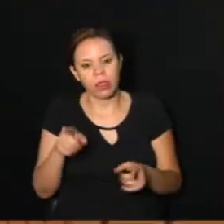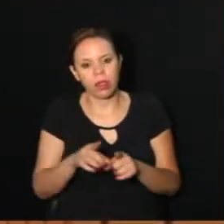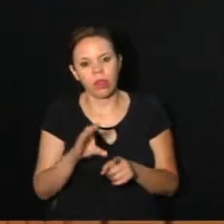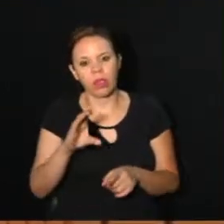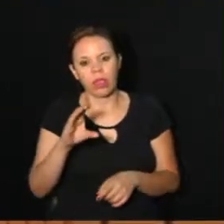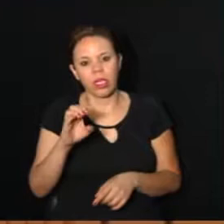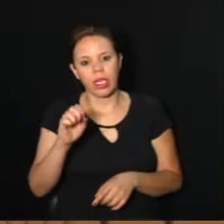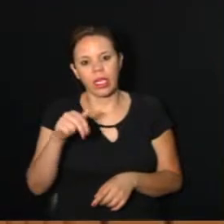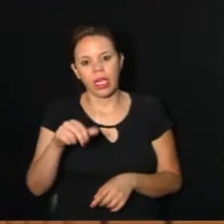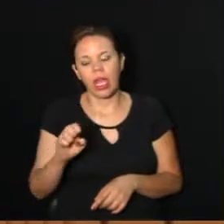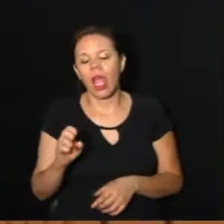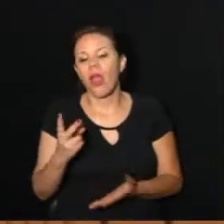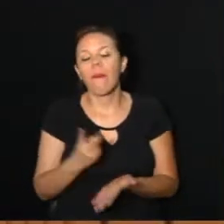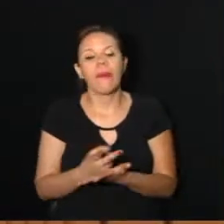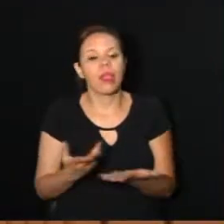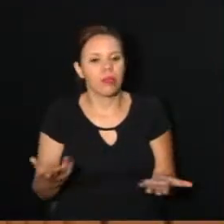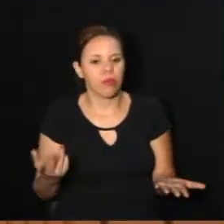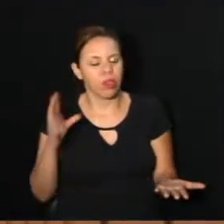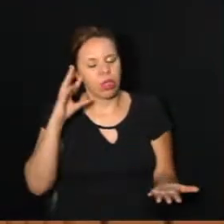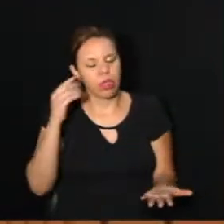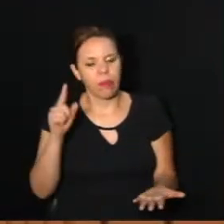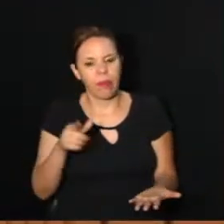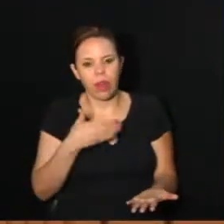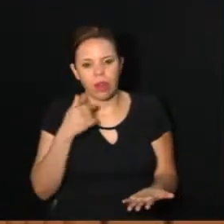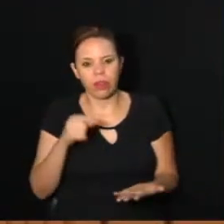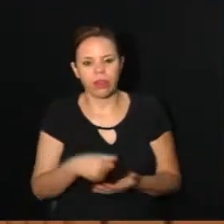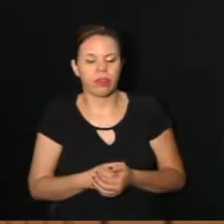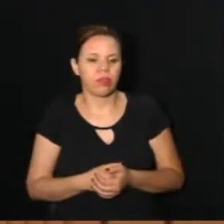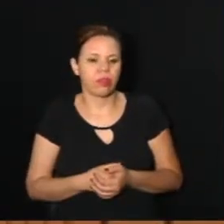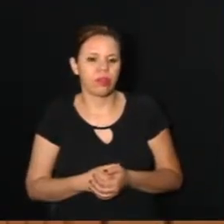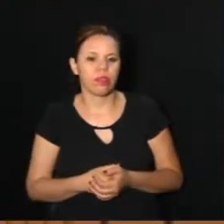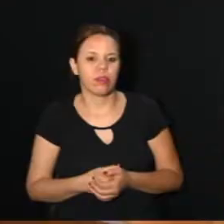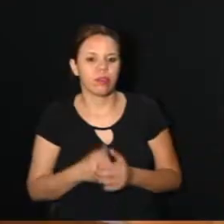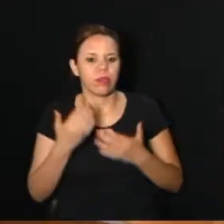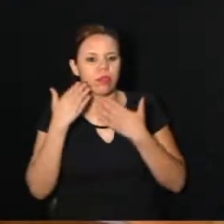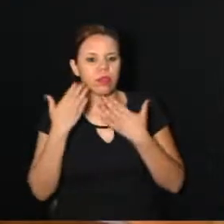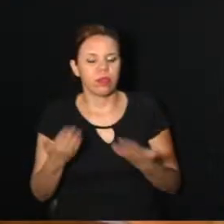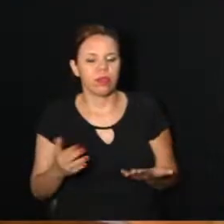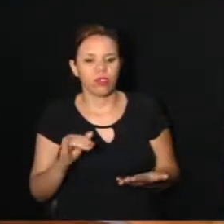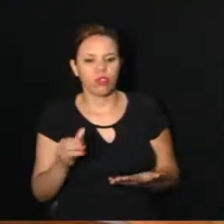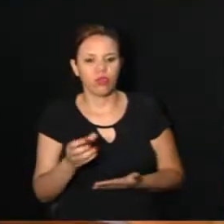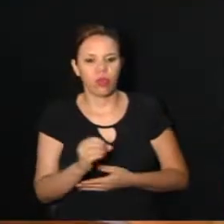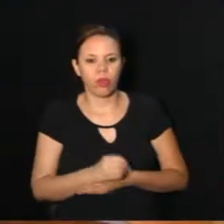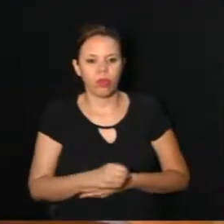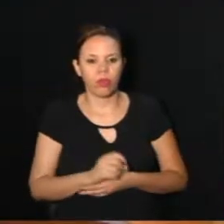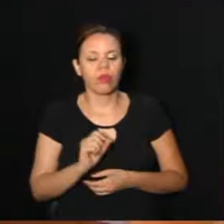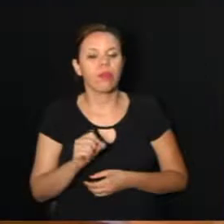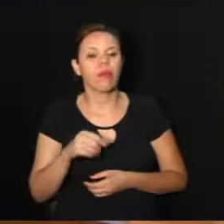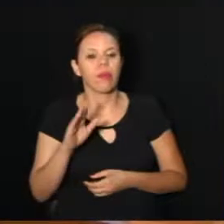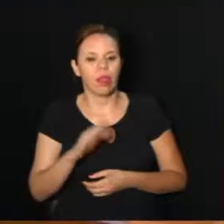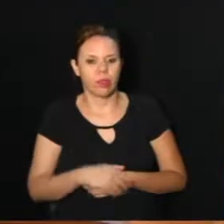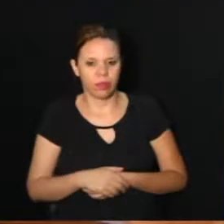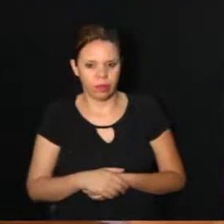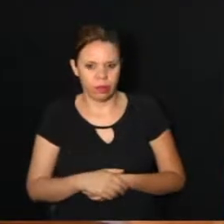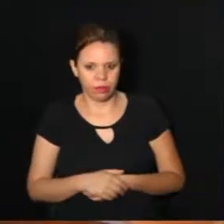mesmo. Queria entender um pouquinho melhor isso. Obrigado, João Paulo. Eu vejo se tem mais alguém.